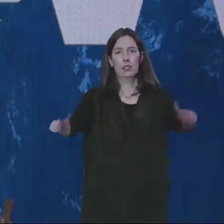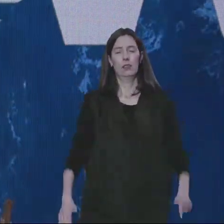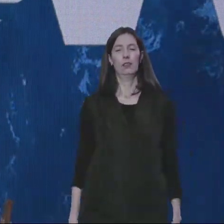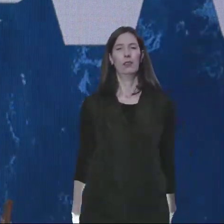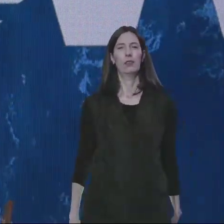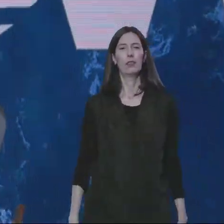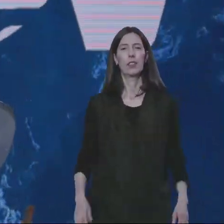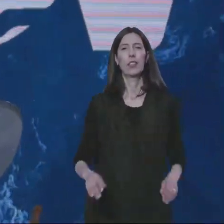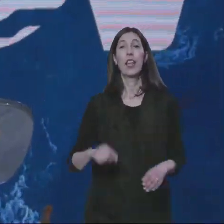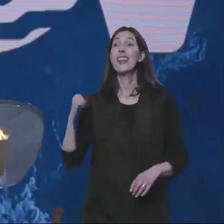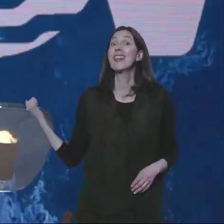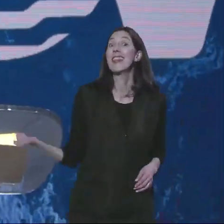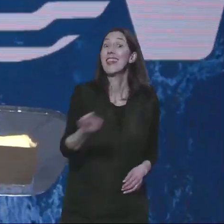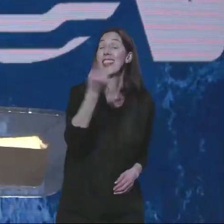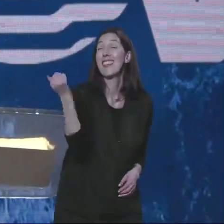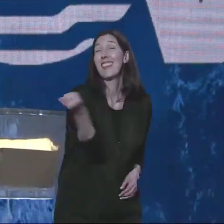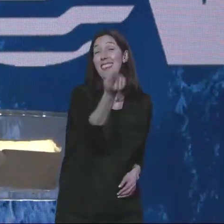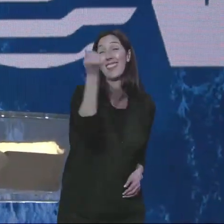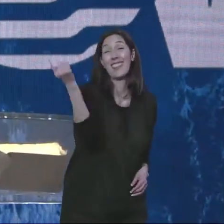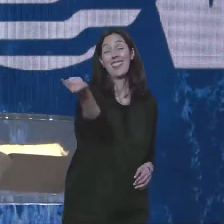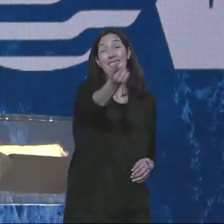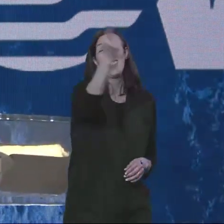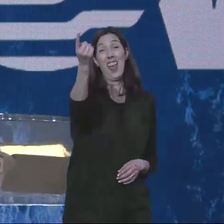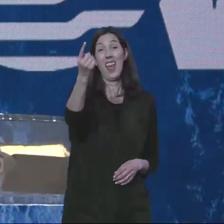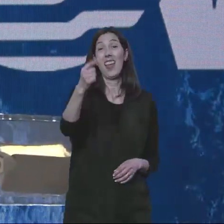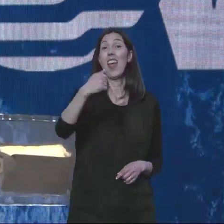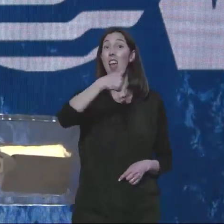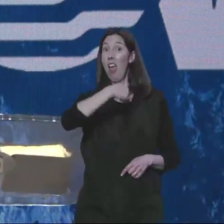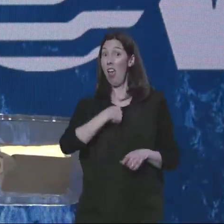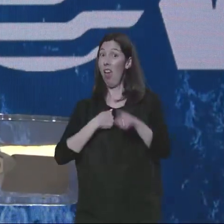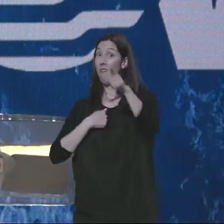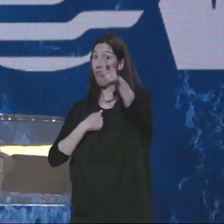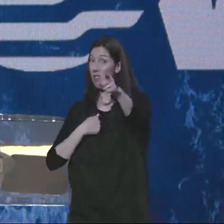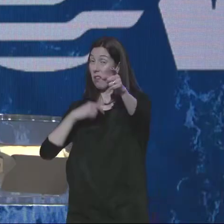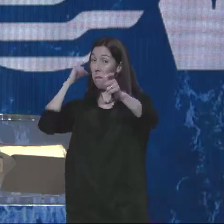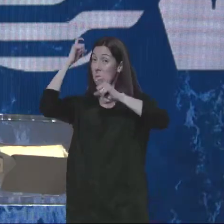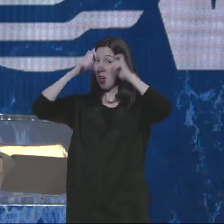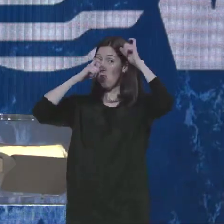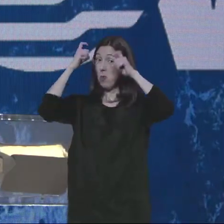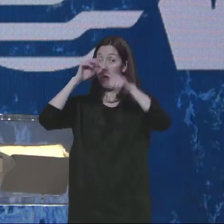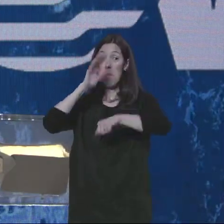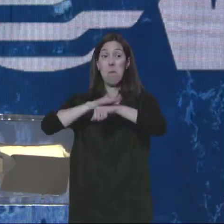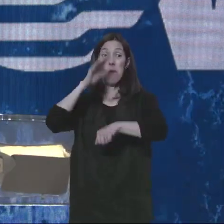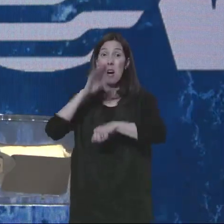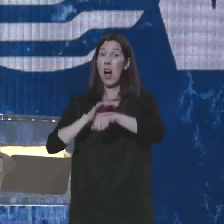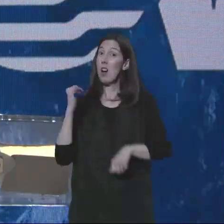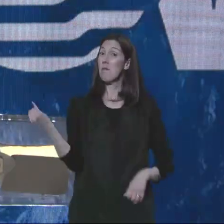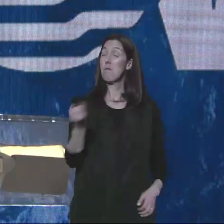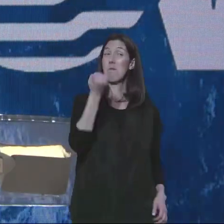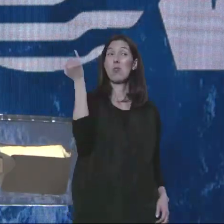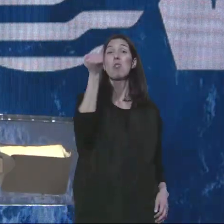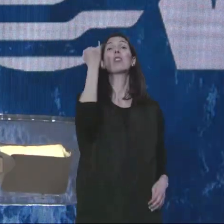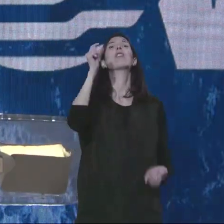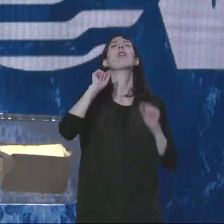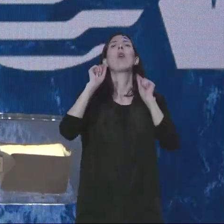Na eternidade, o que as coisas que eu e você nos preocupamos vai importar?